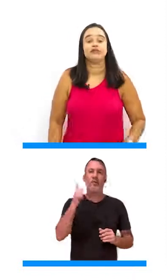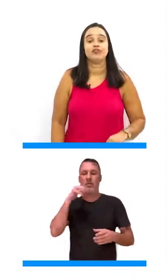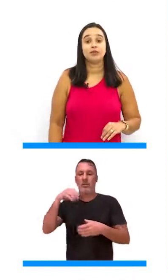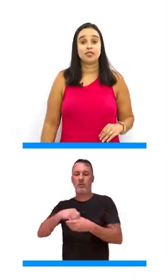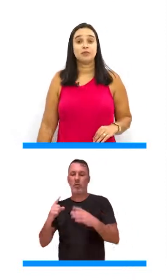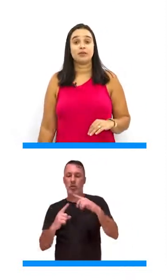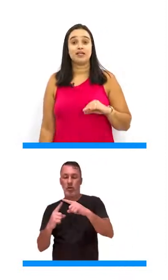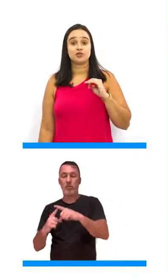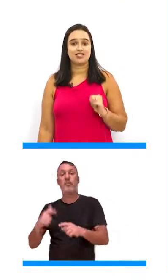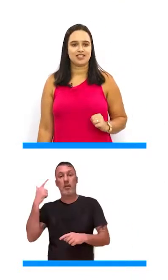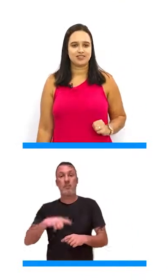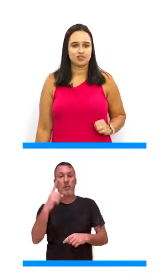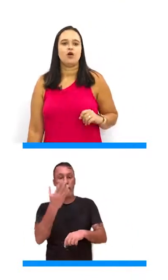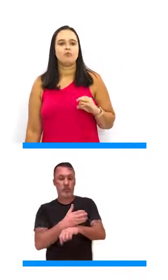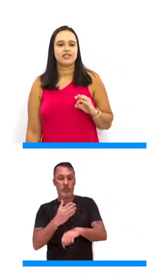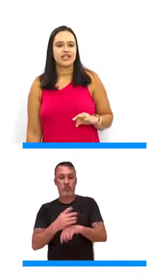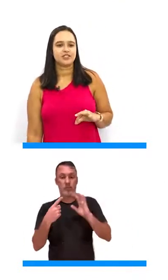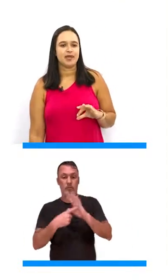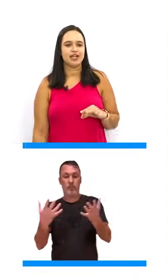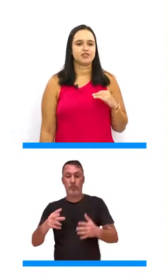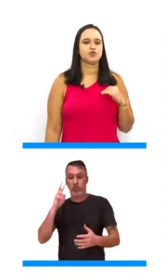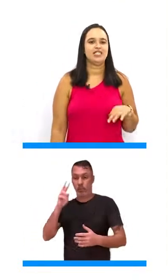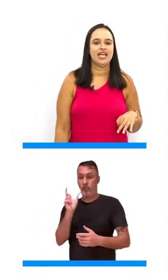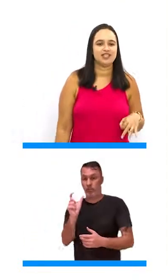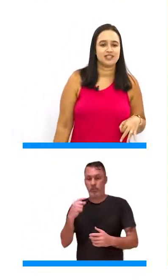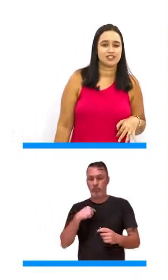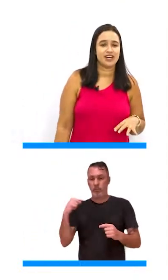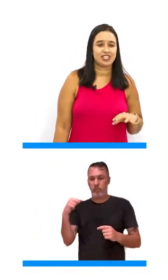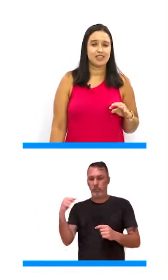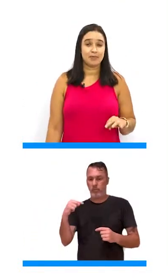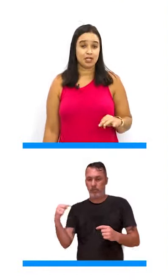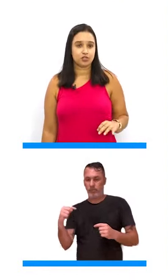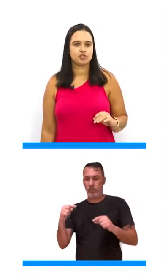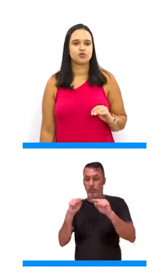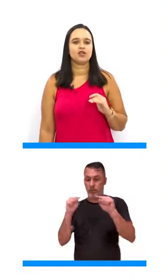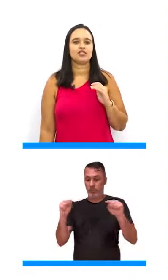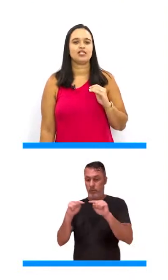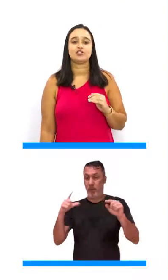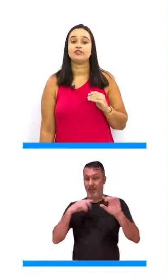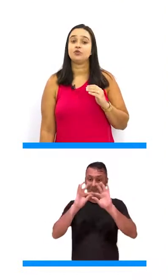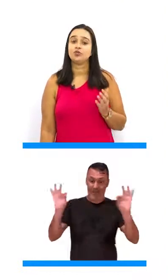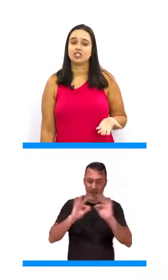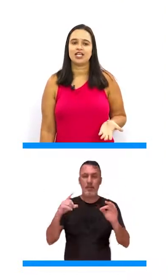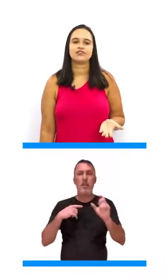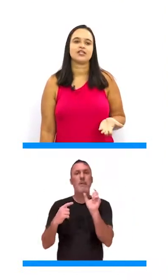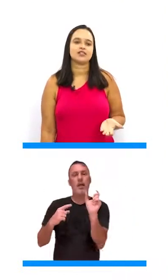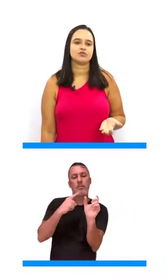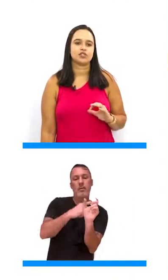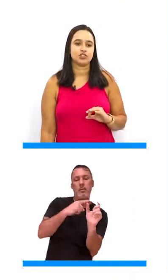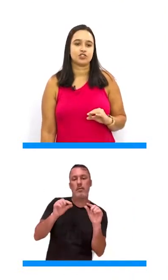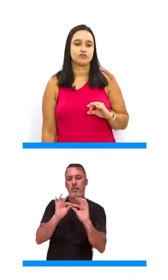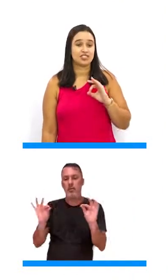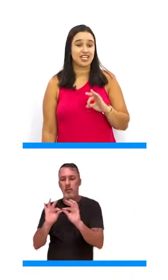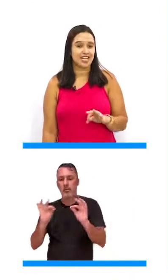mencionadas. Vamos então para mais um exercício. Observe as palavras sublinhadas nas frases abaixo e escolha a alternativa onde a classificação